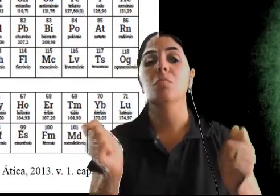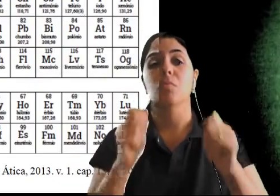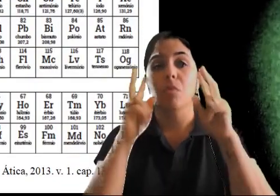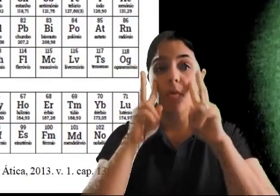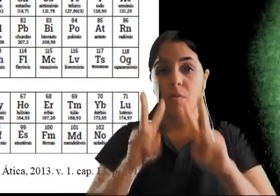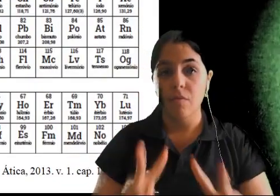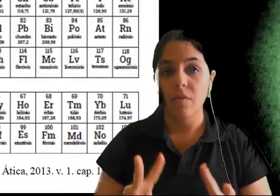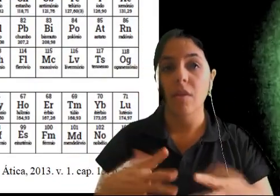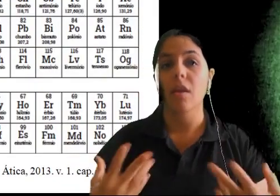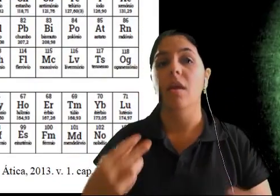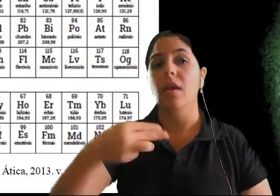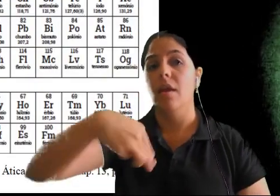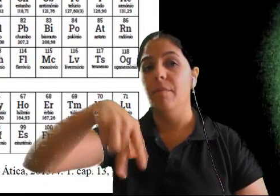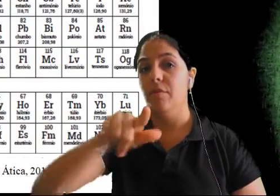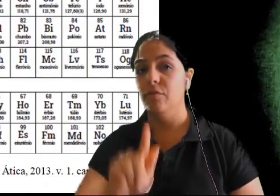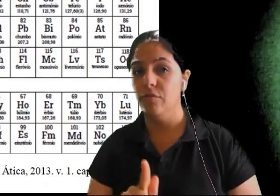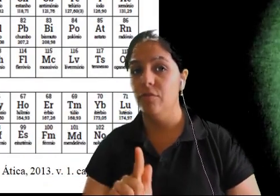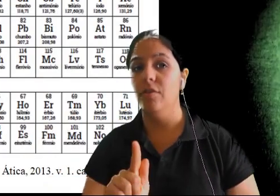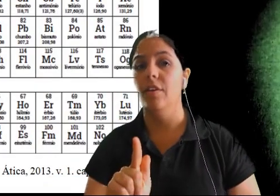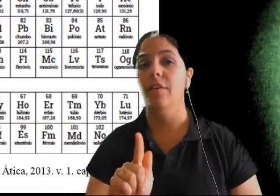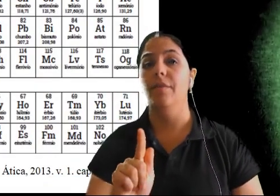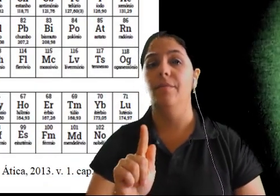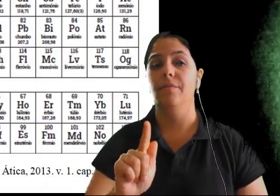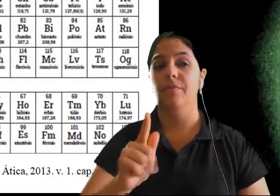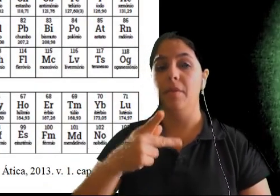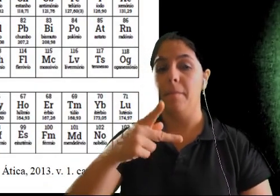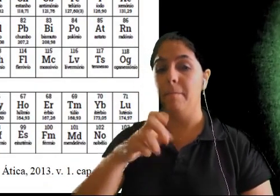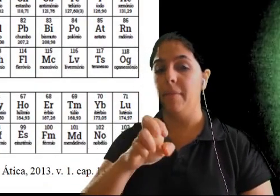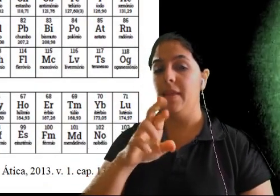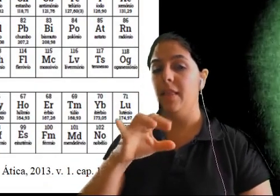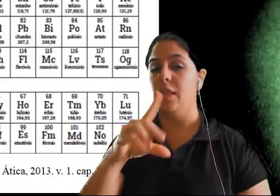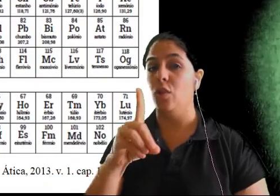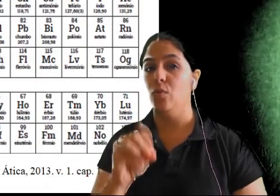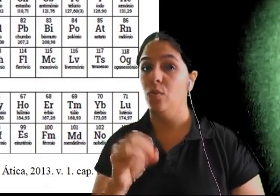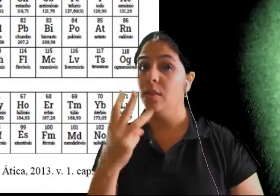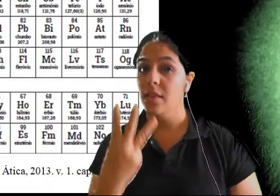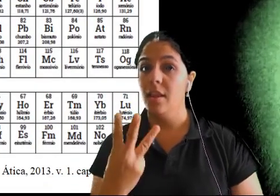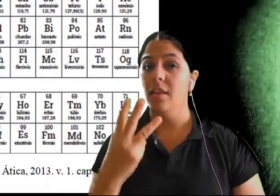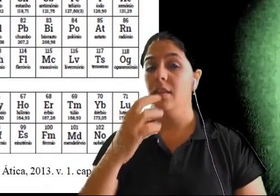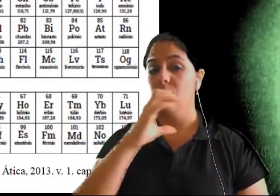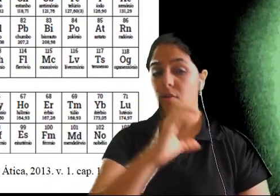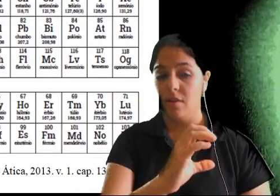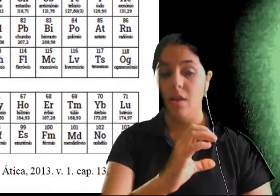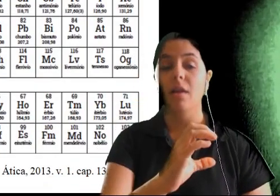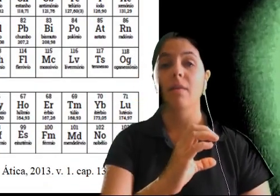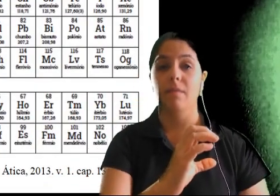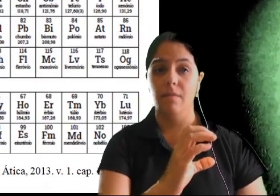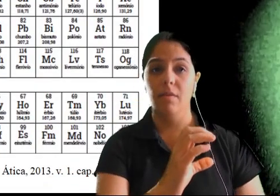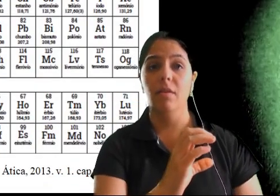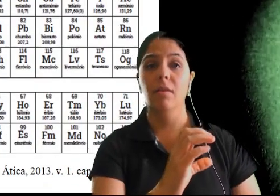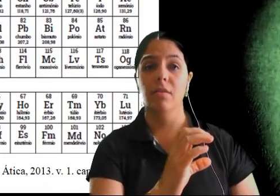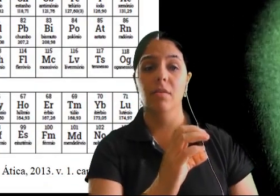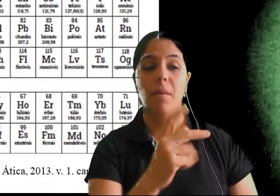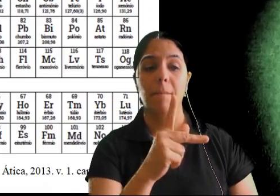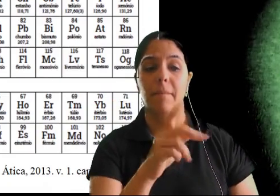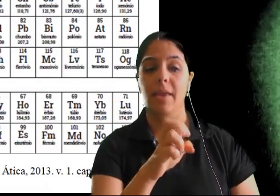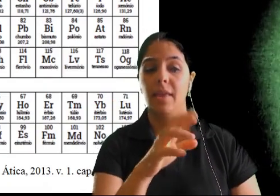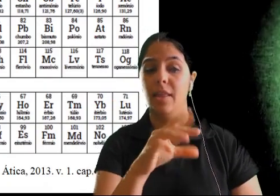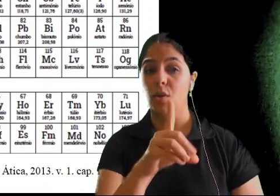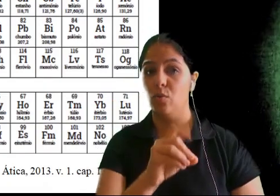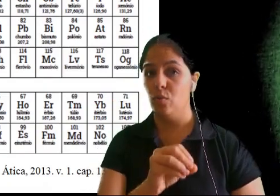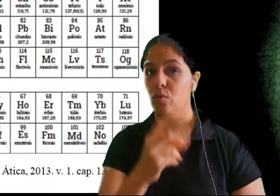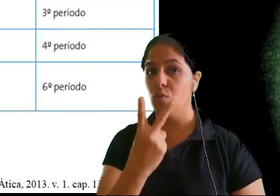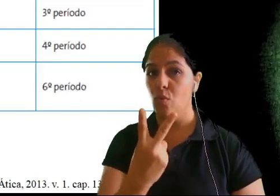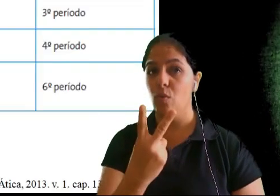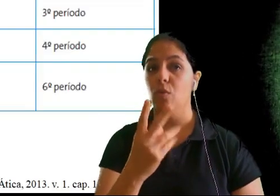podemos observar aqui. Então, o magnésio está no período 3 e o carbono, como nós vimos, no período